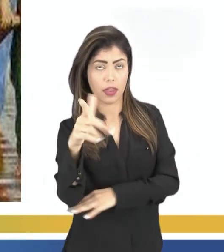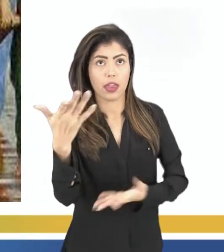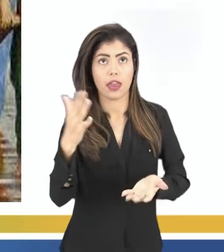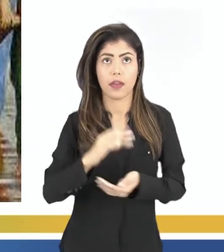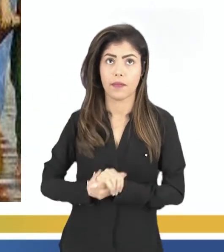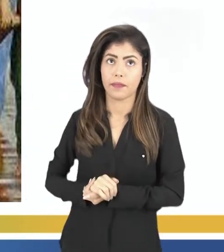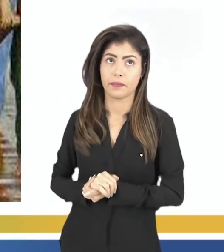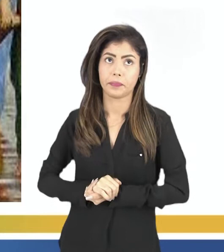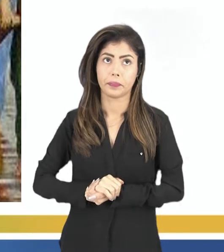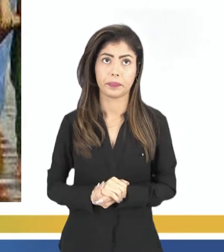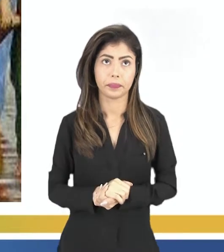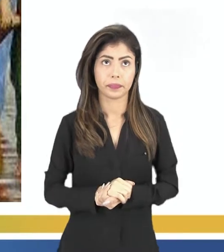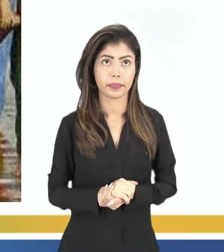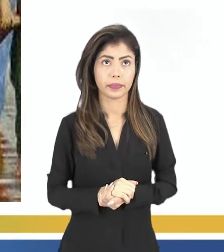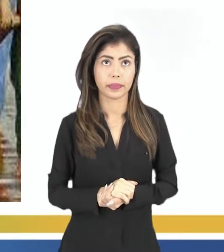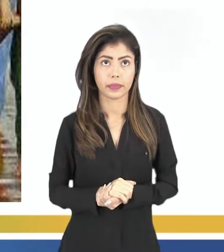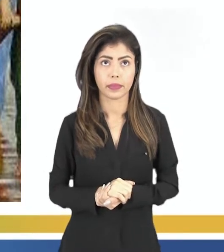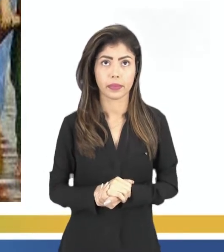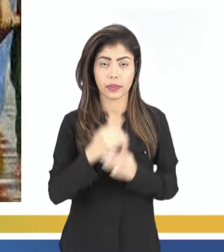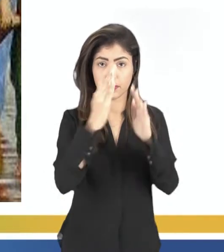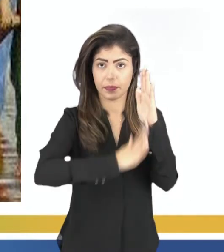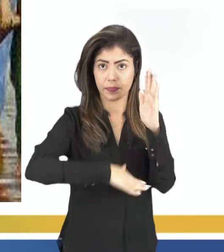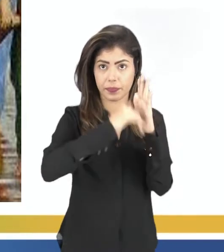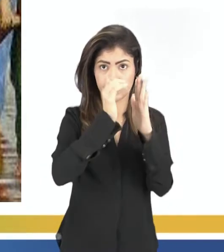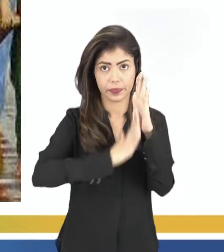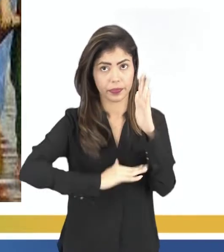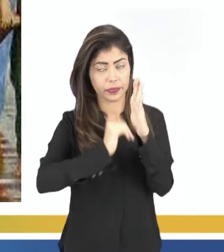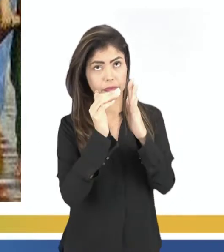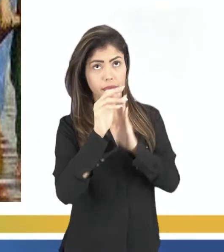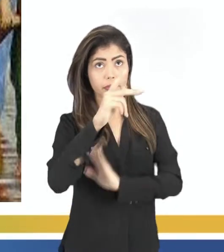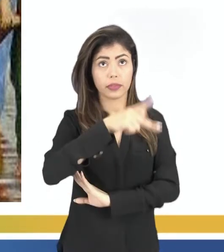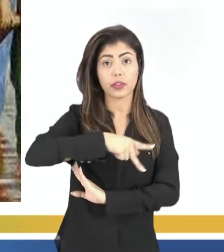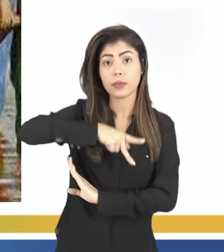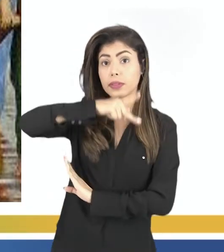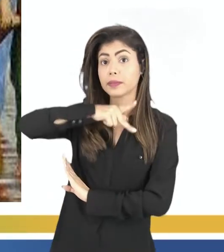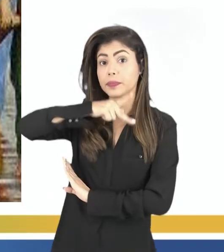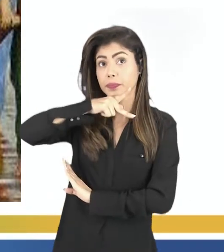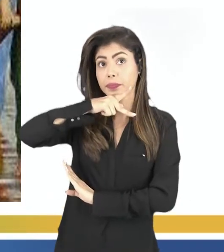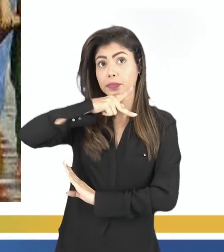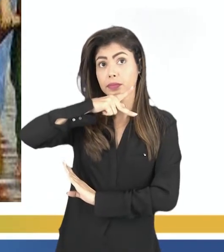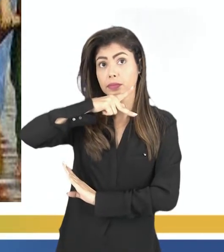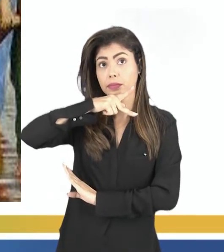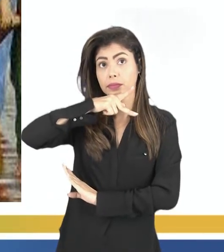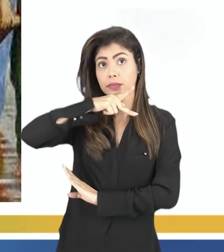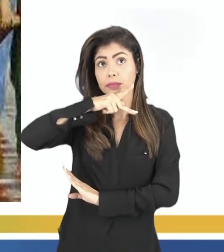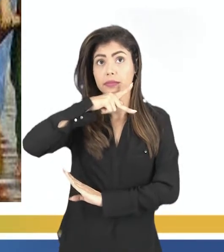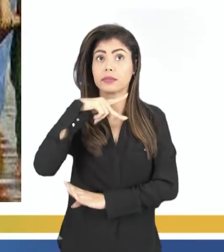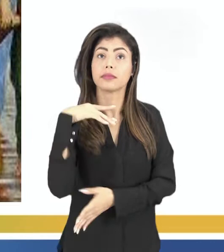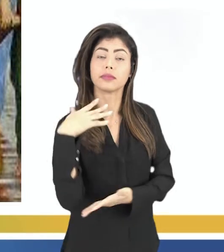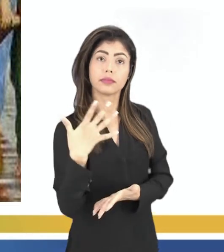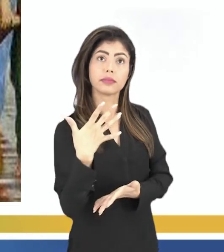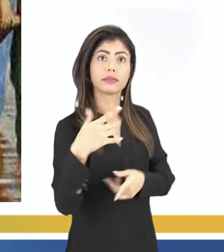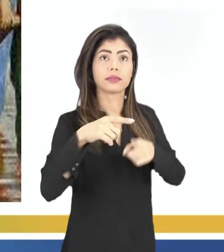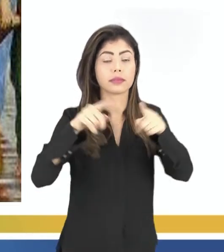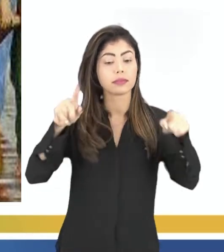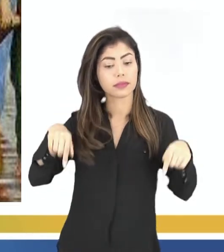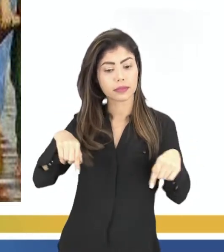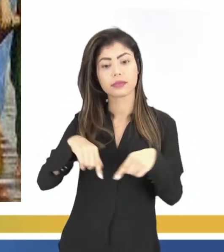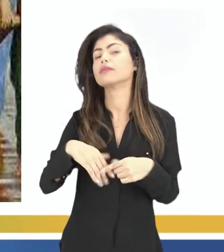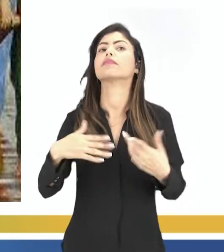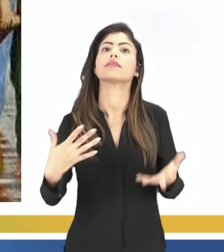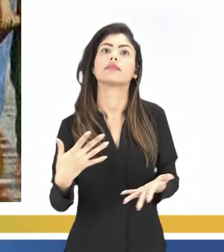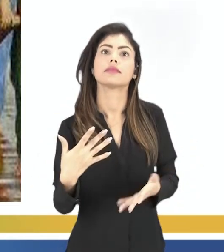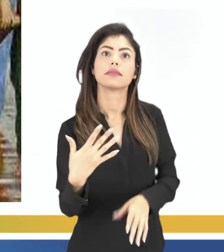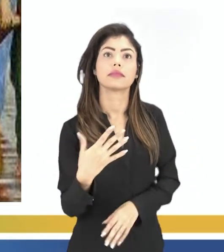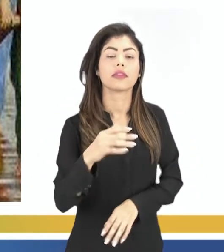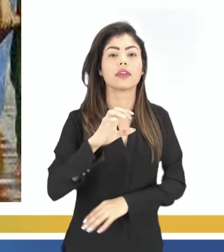Sanzio, que ele pintou Platão com o gestinho, a gente brinca na sala, vocês brincam com isso, né?